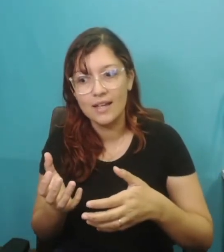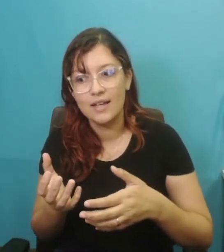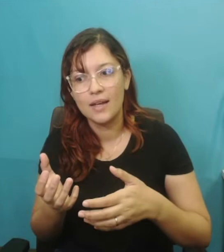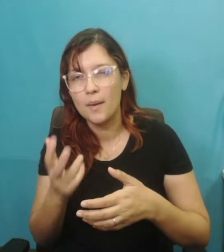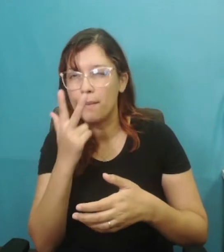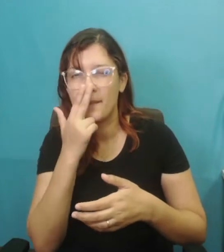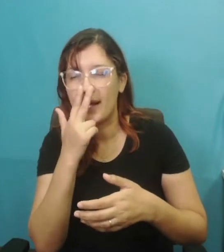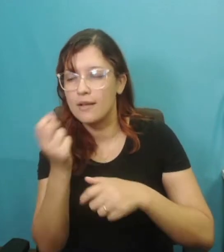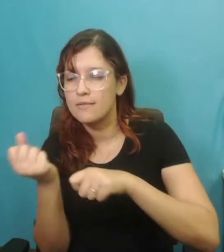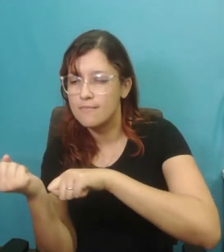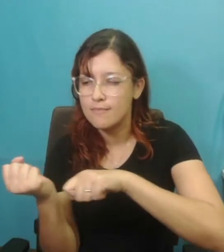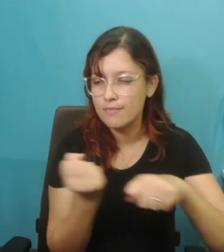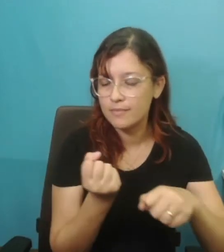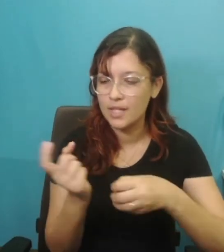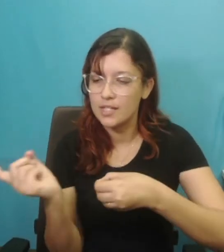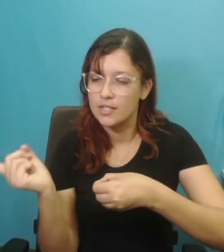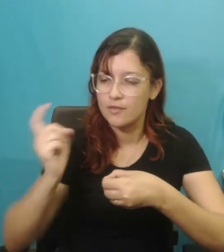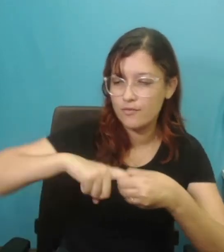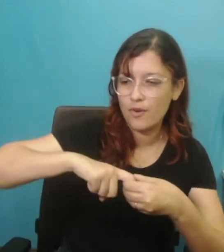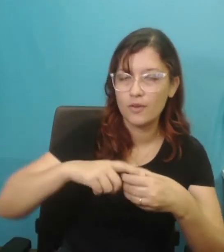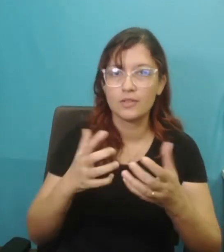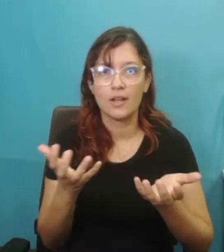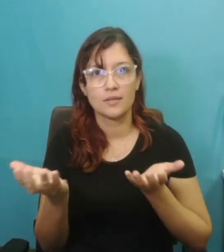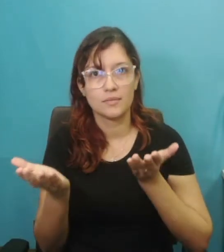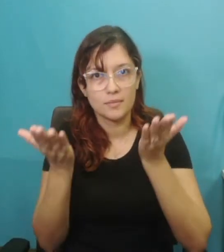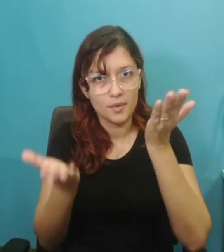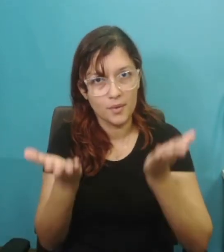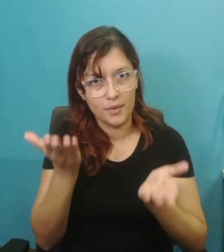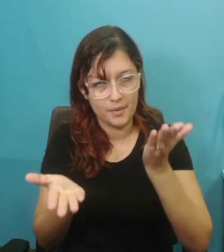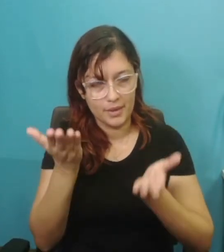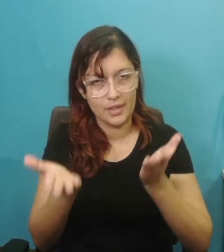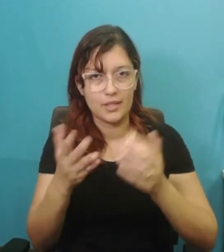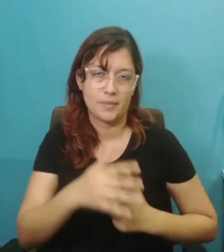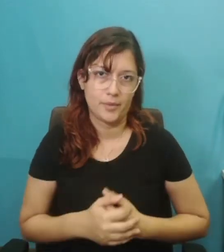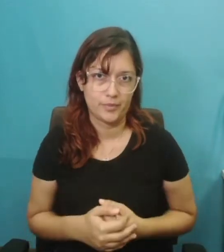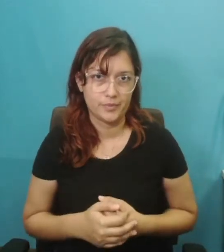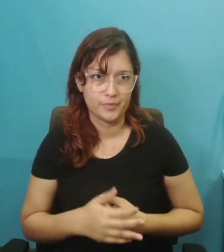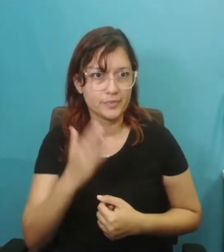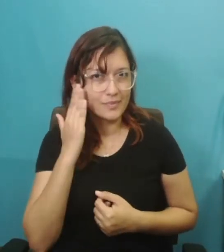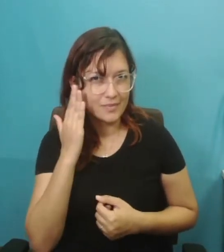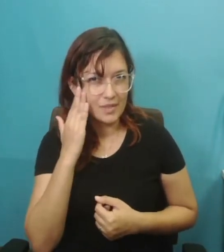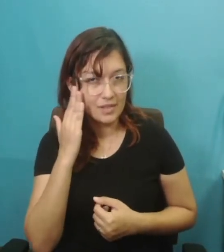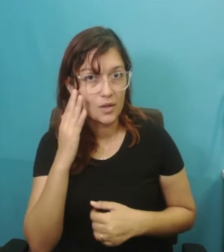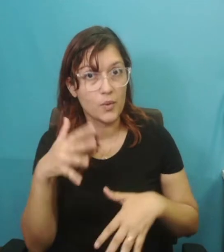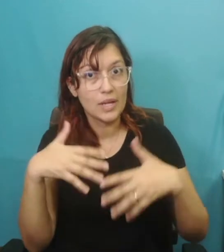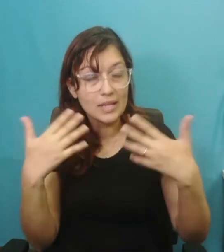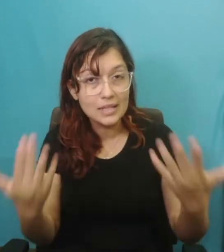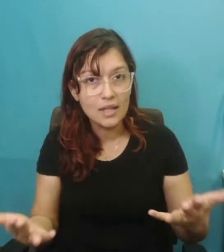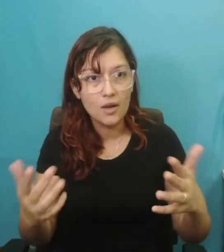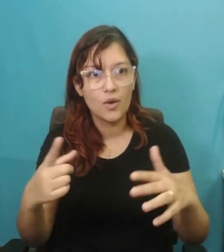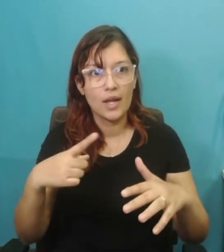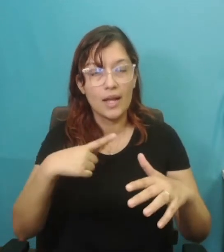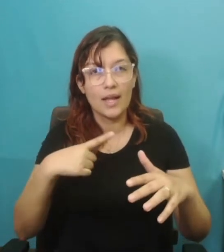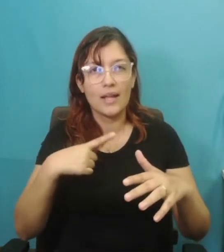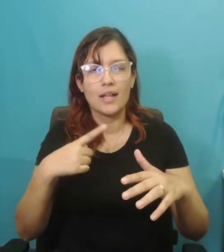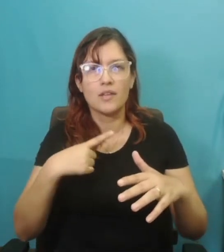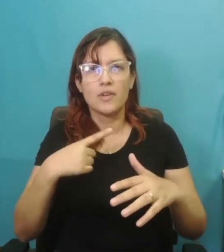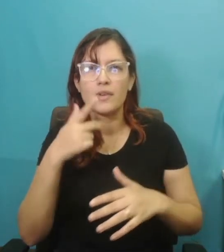Porque a força elástica quer puxar o objeto de volta para que ele volte ao seu estado de equilíbrio.